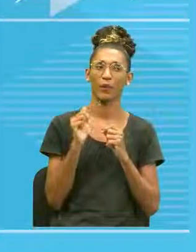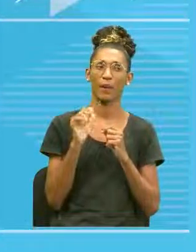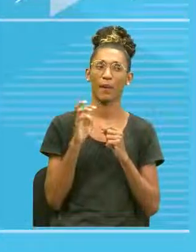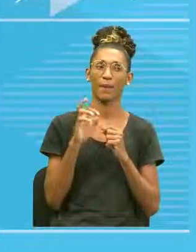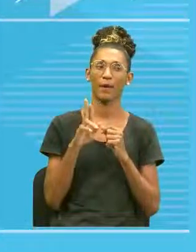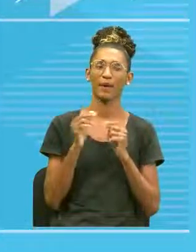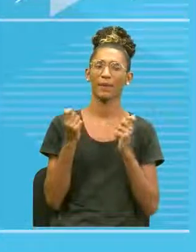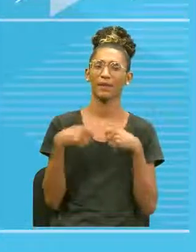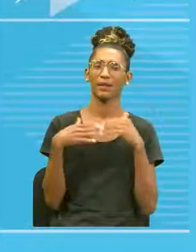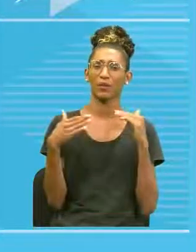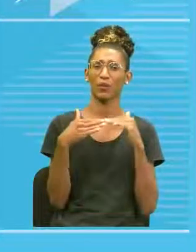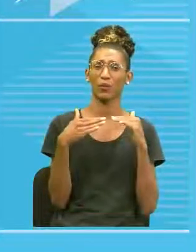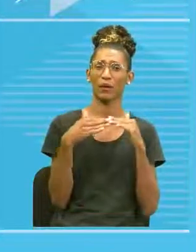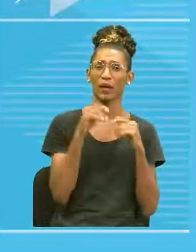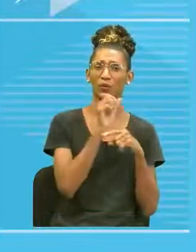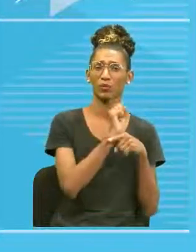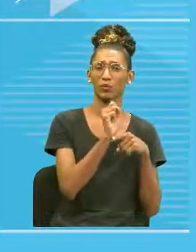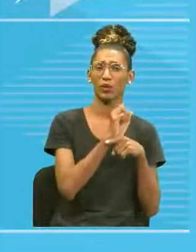verbo